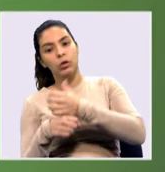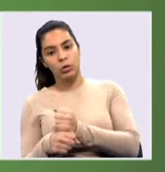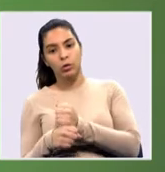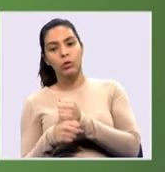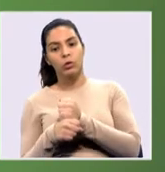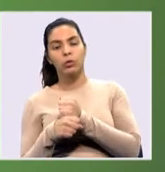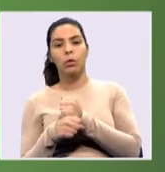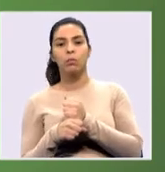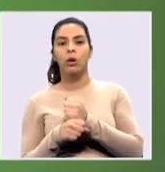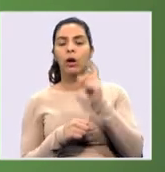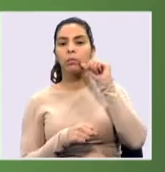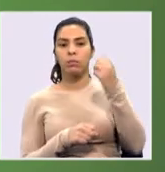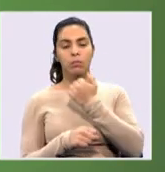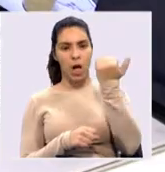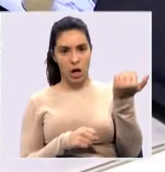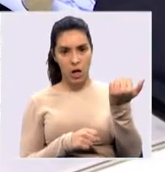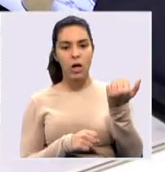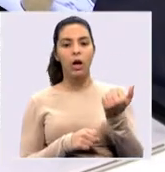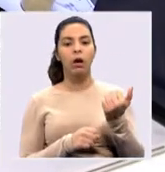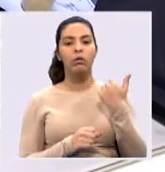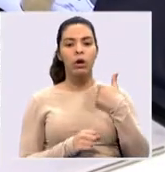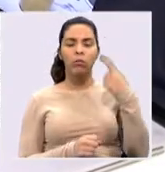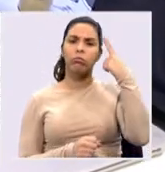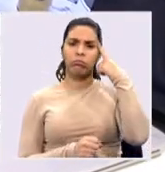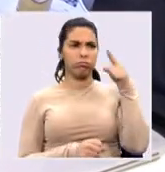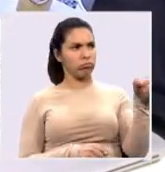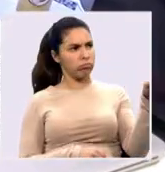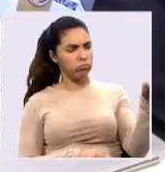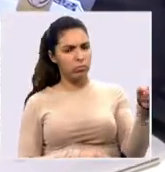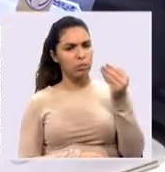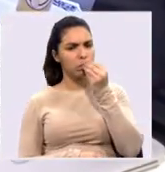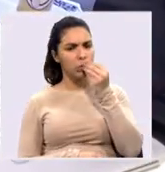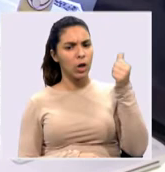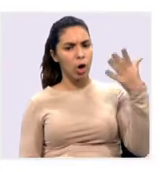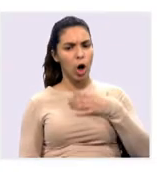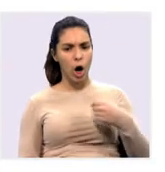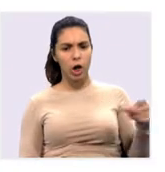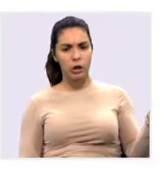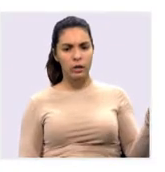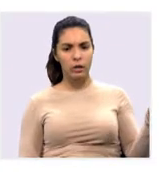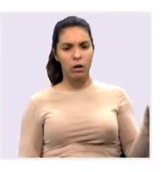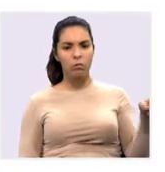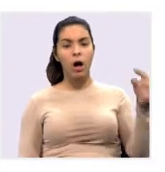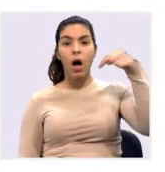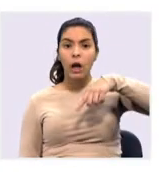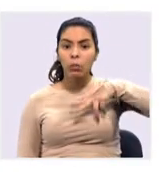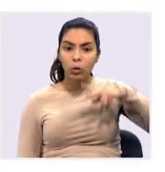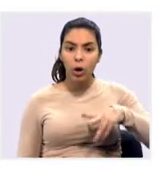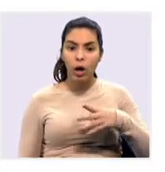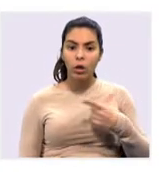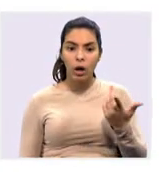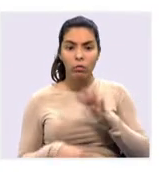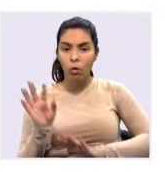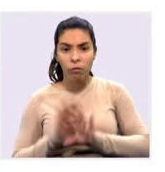com sumo de maracujá. E é um sabor incrível. E eu pensei, se experimentaram isto nos Açores e as pessoas gostaram, as pessoas só ainda não consomem